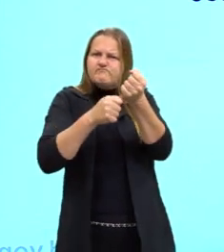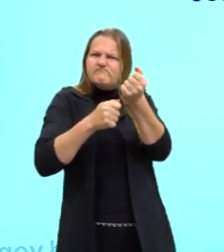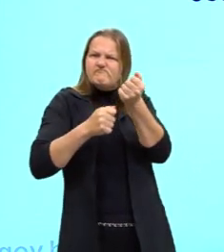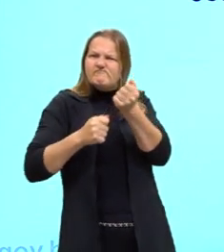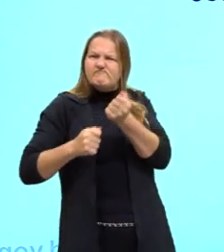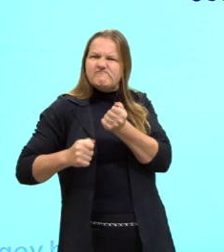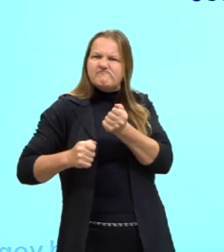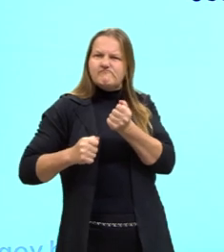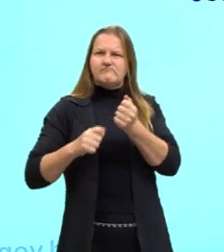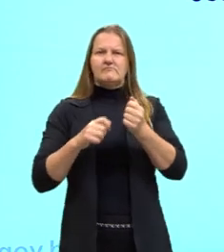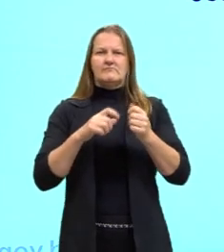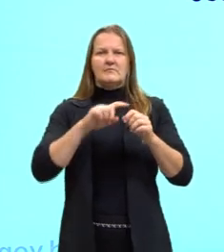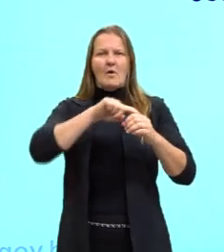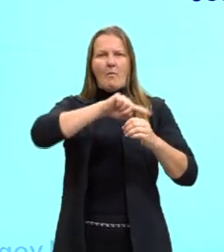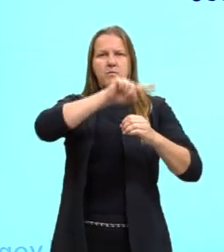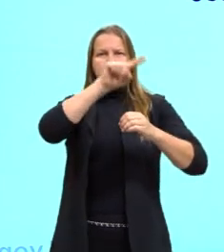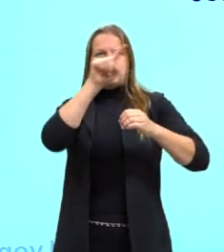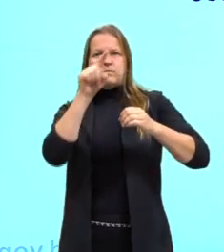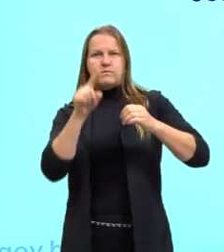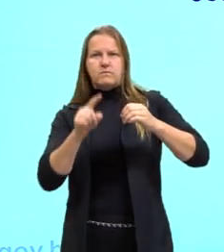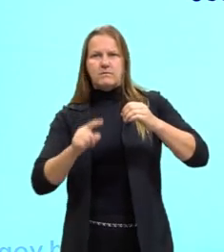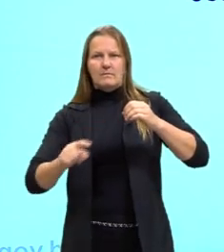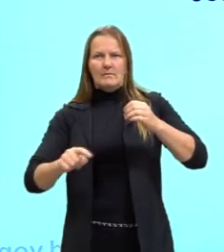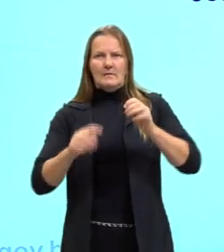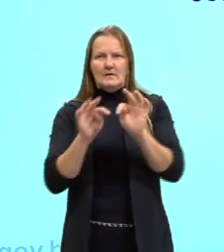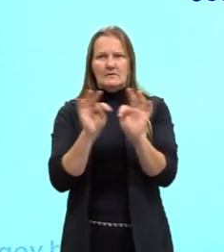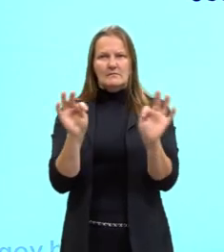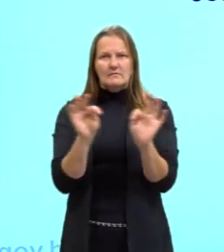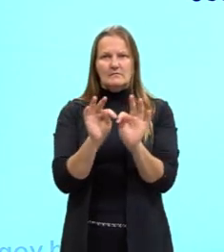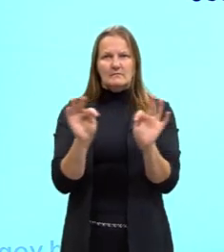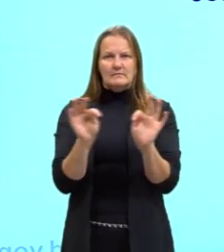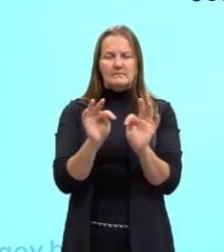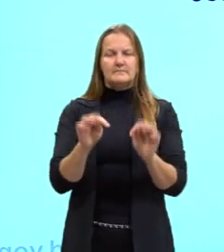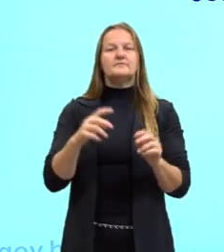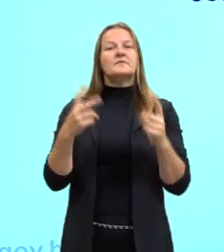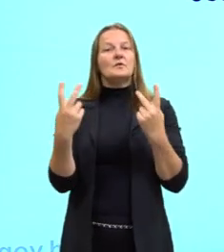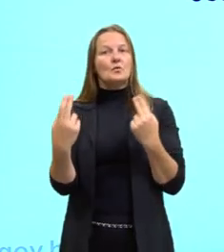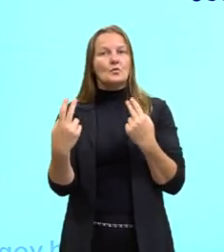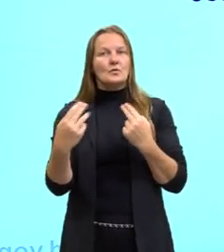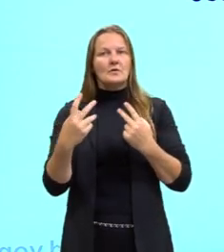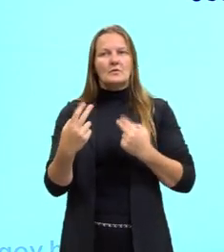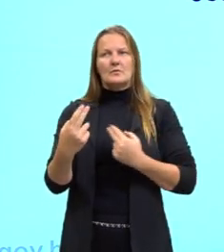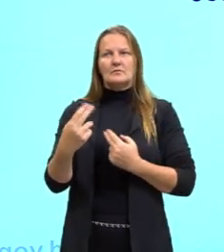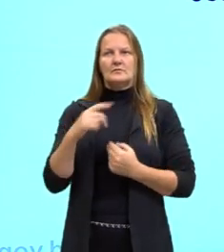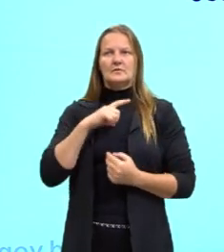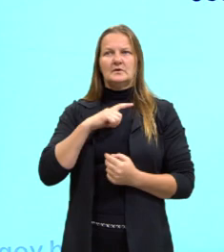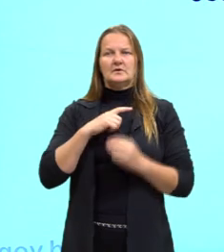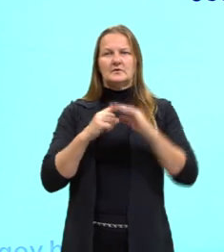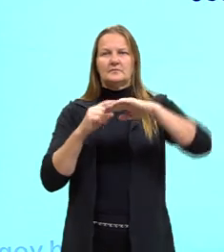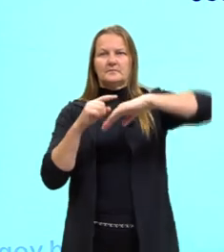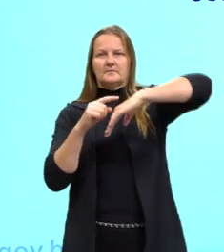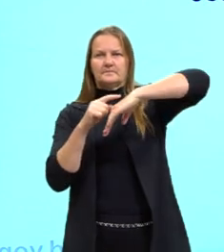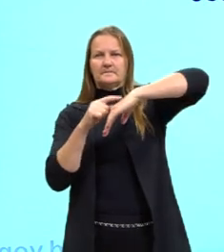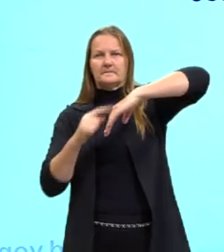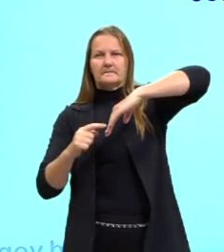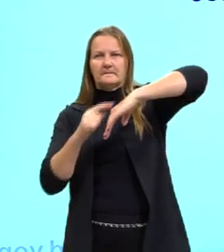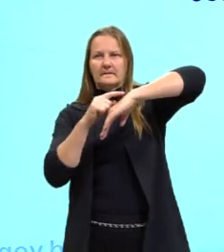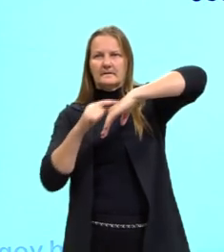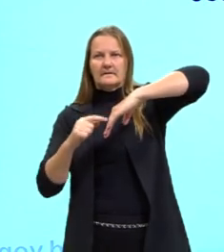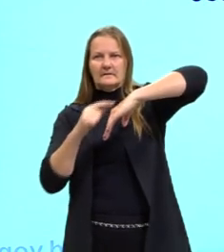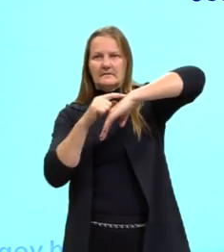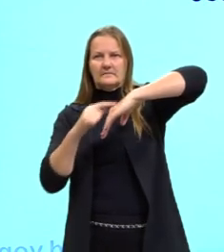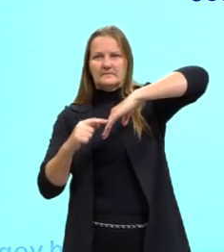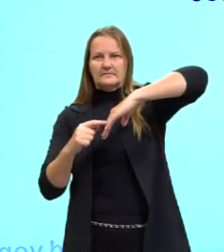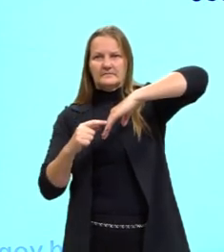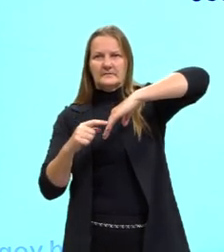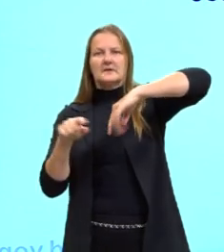que ele esteja parada então força de tensão na conta desse lado Ah pois é a gente tem a força de tensão aqui e a força